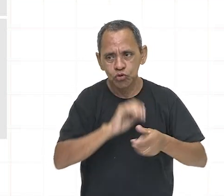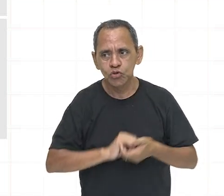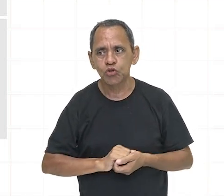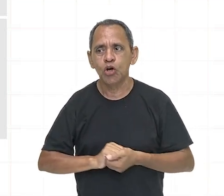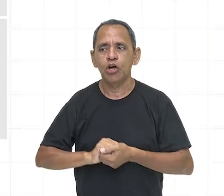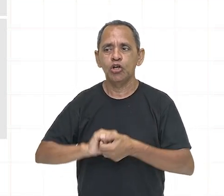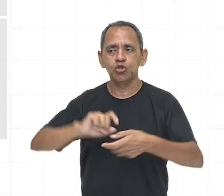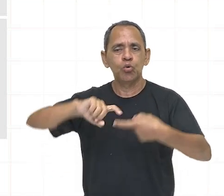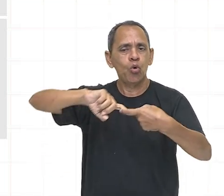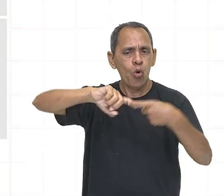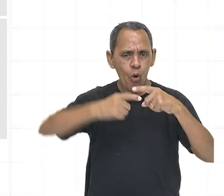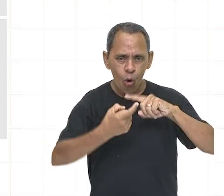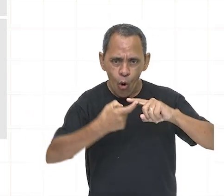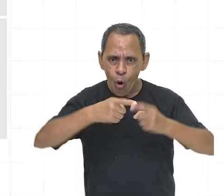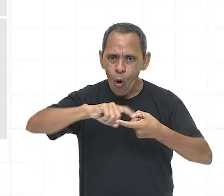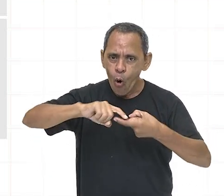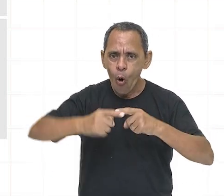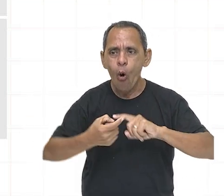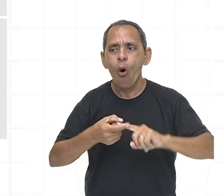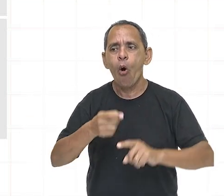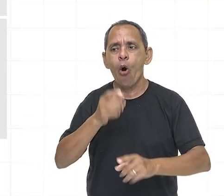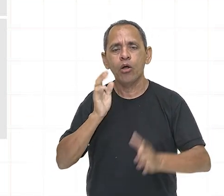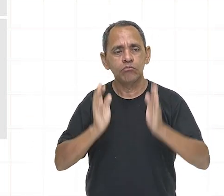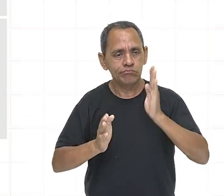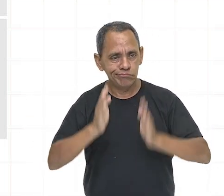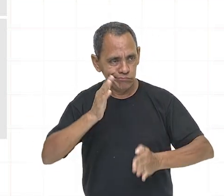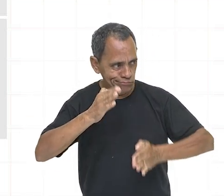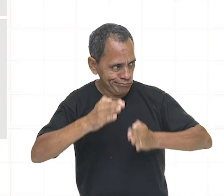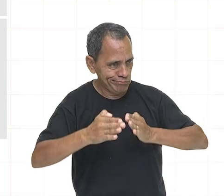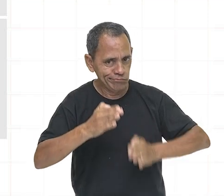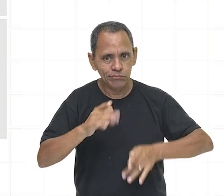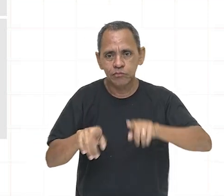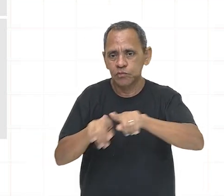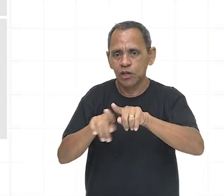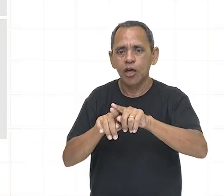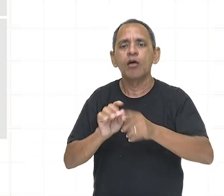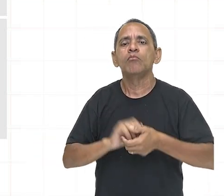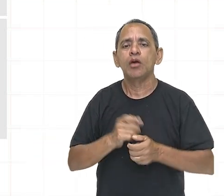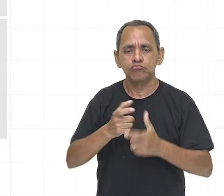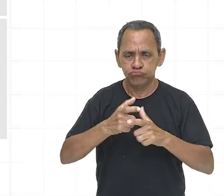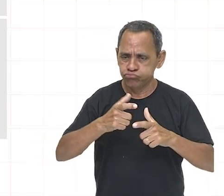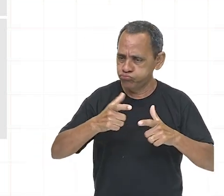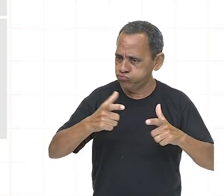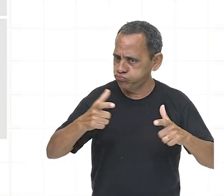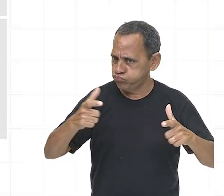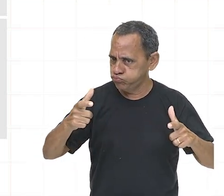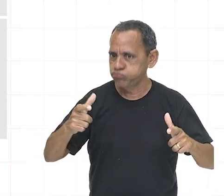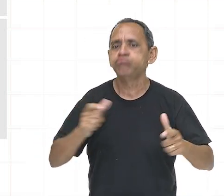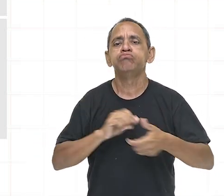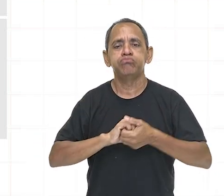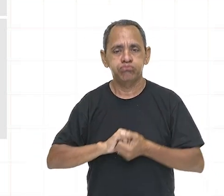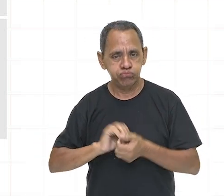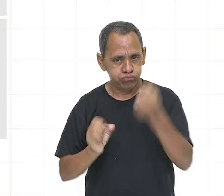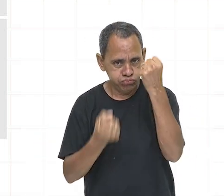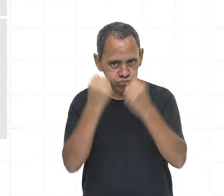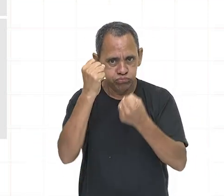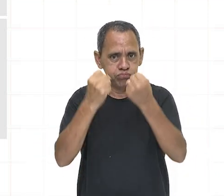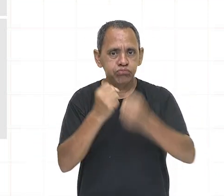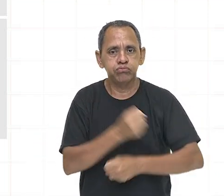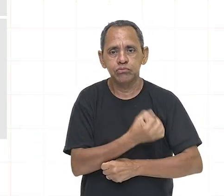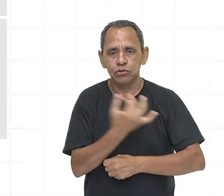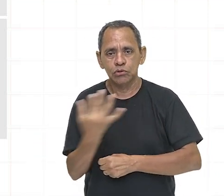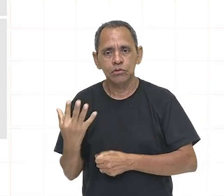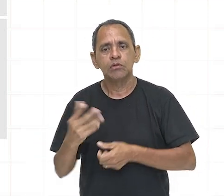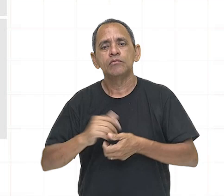gente, elas estão aumentando cada vez mais essa eficiência nas fábricas desses países, enquanto aí vai ocorrer